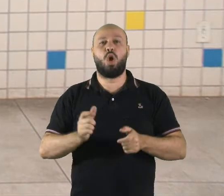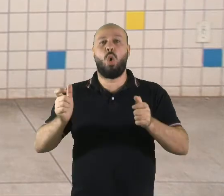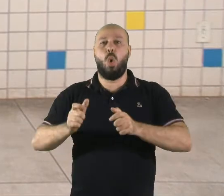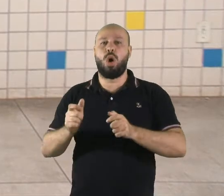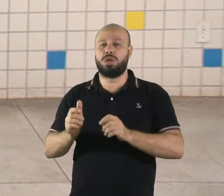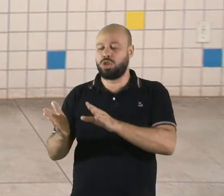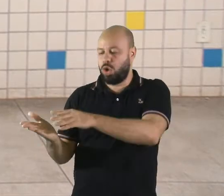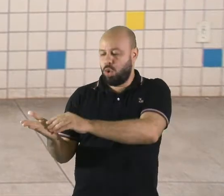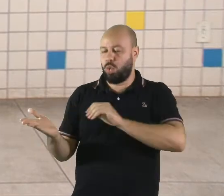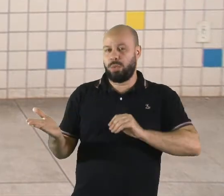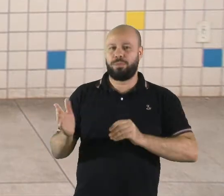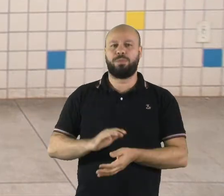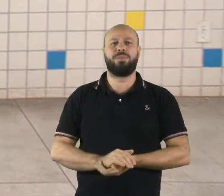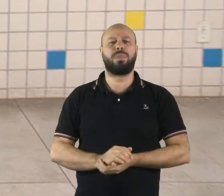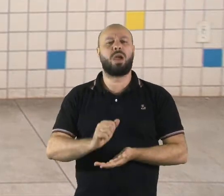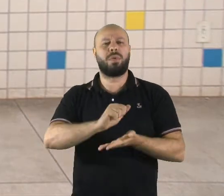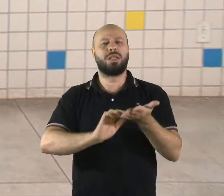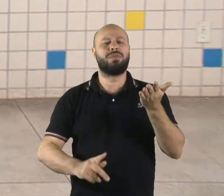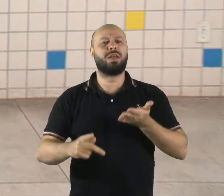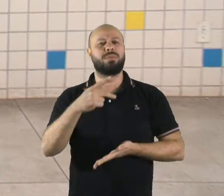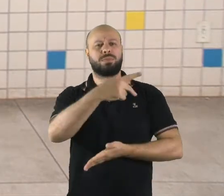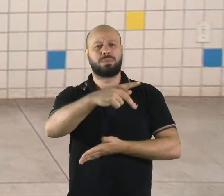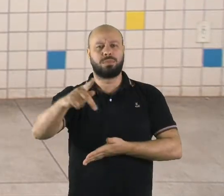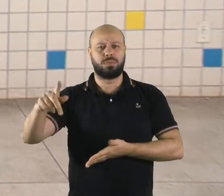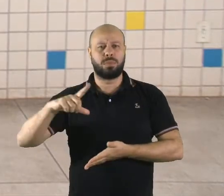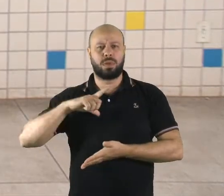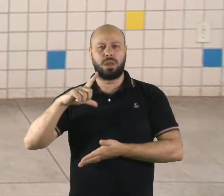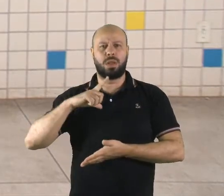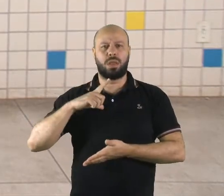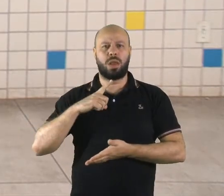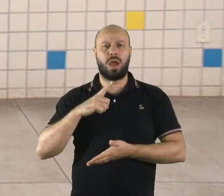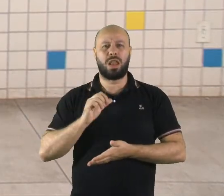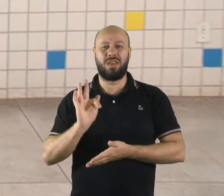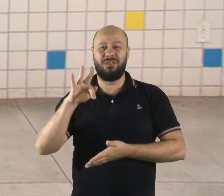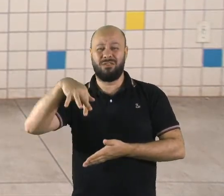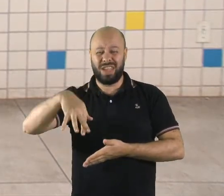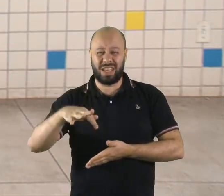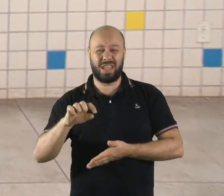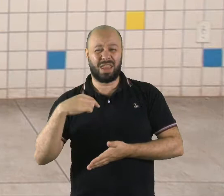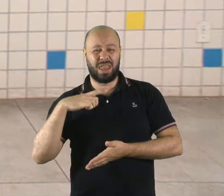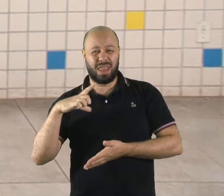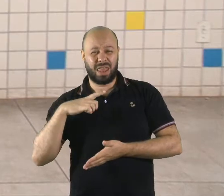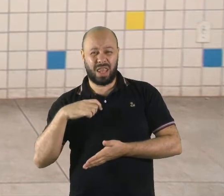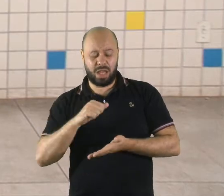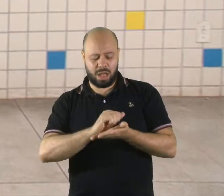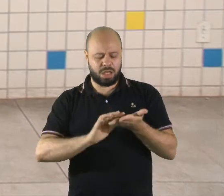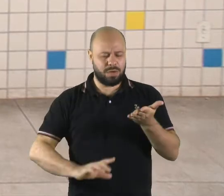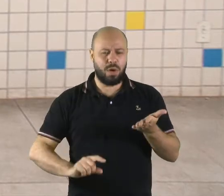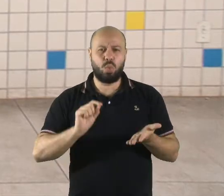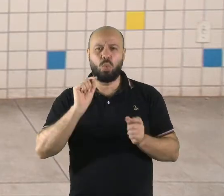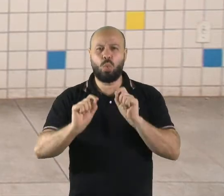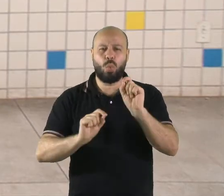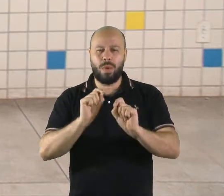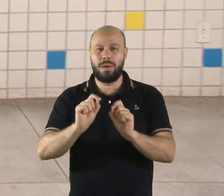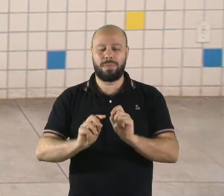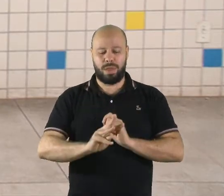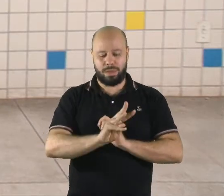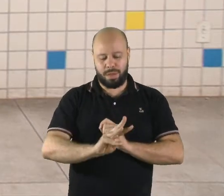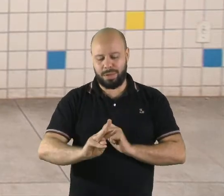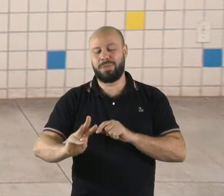que nas atividades de vocês, no final de cada atividade, tem lá